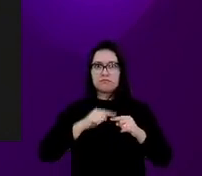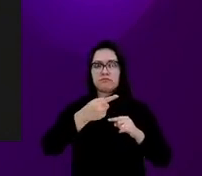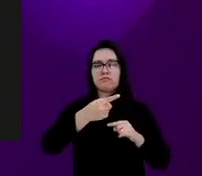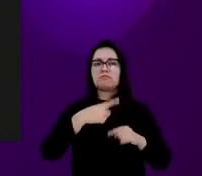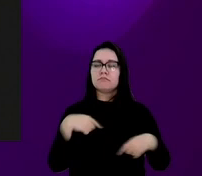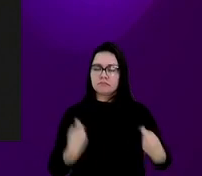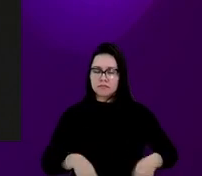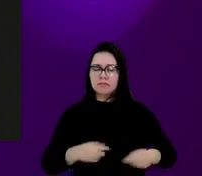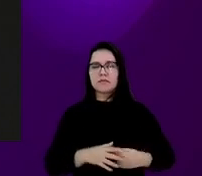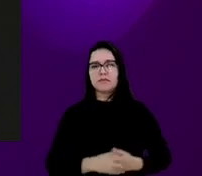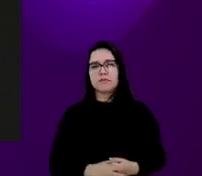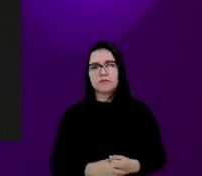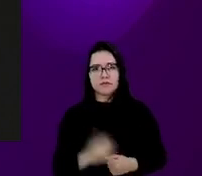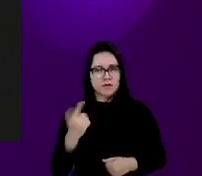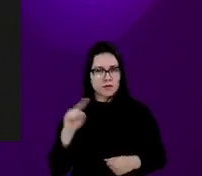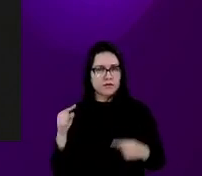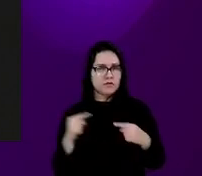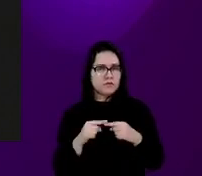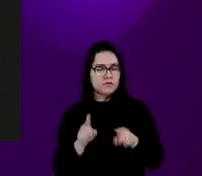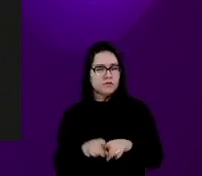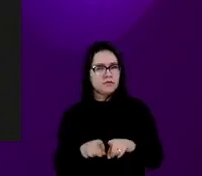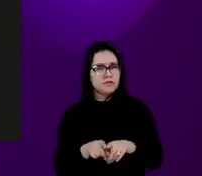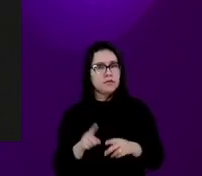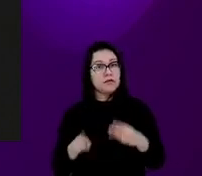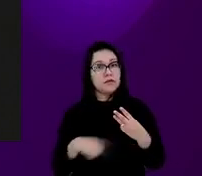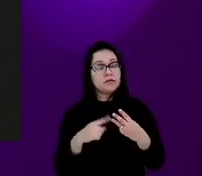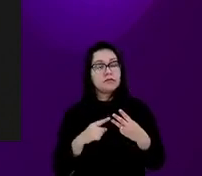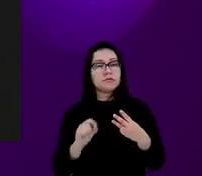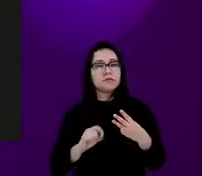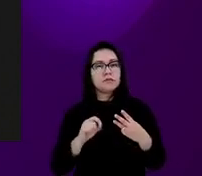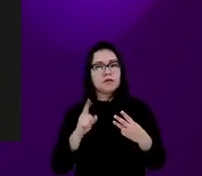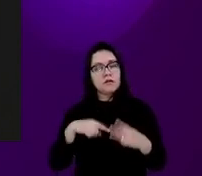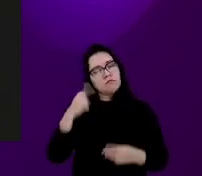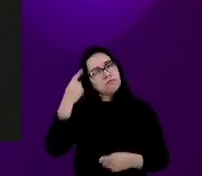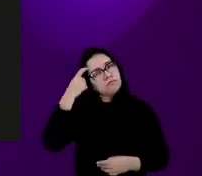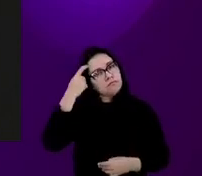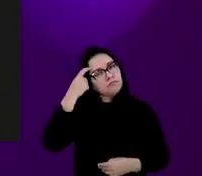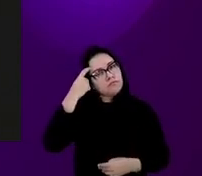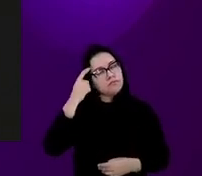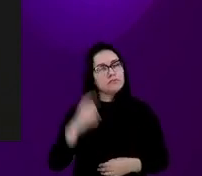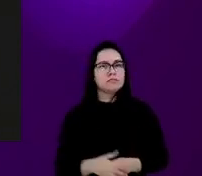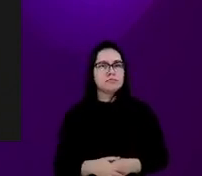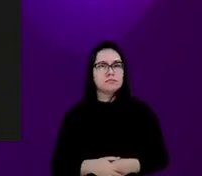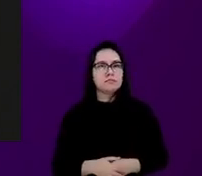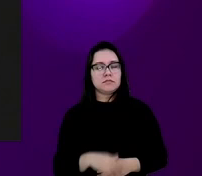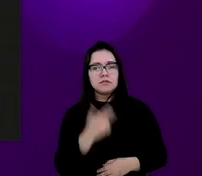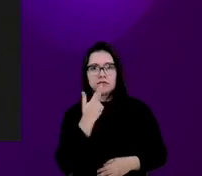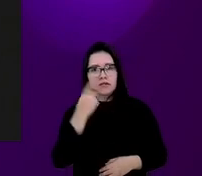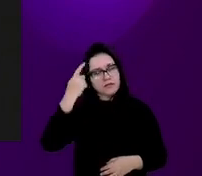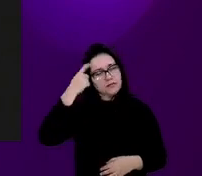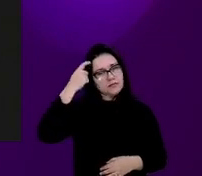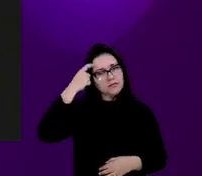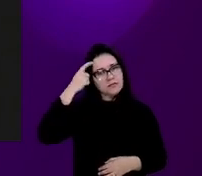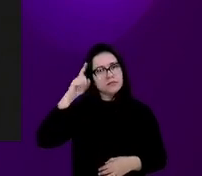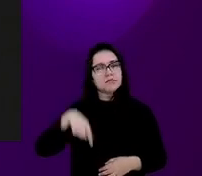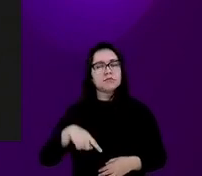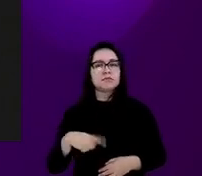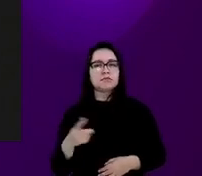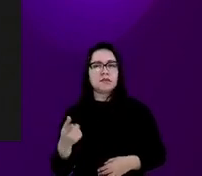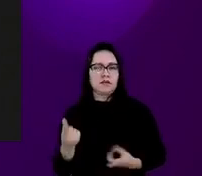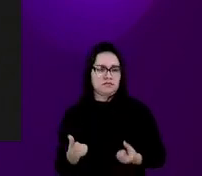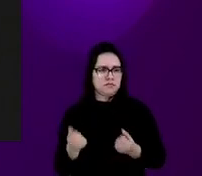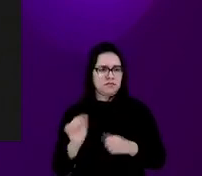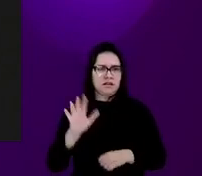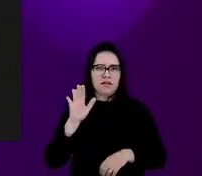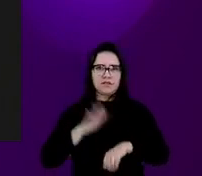Isso também é um outro aspecto. E aí, o terceiro ponto é o racional. Aí a gente para o racional e vai ver, olha, isso custa muito caro, aquilo ali